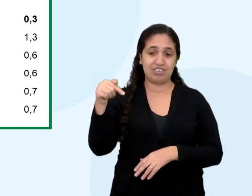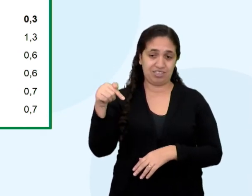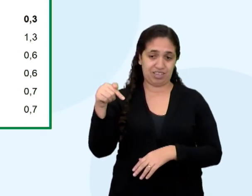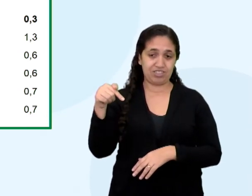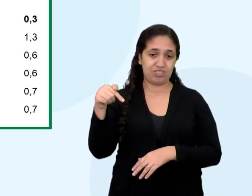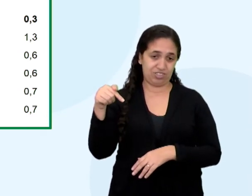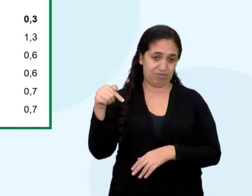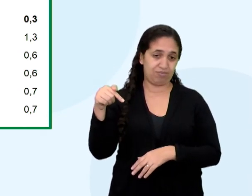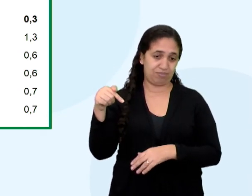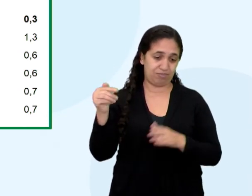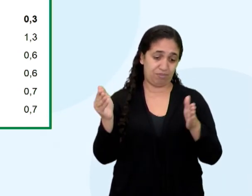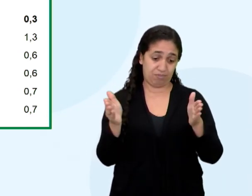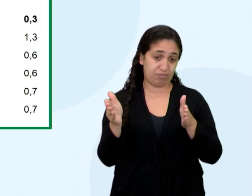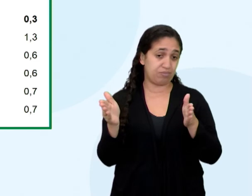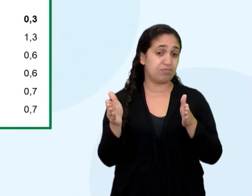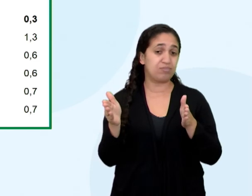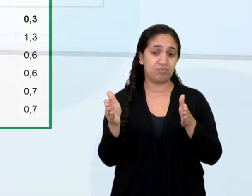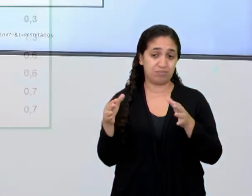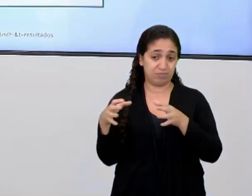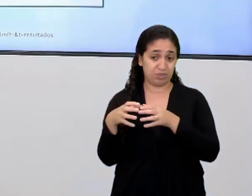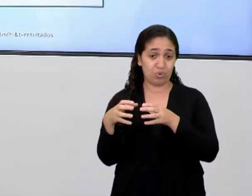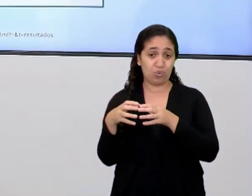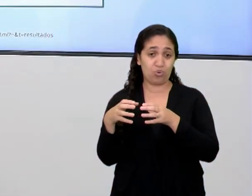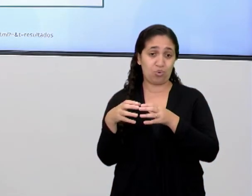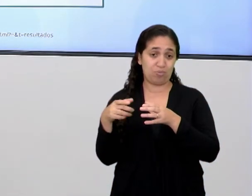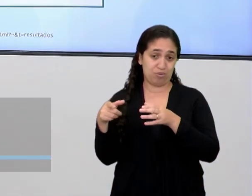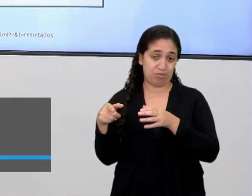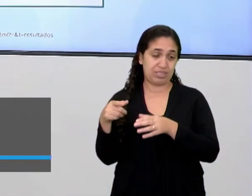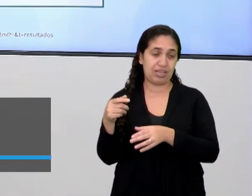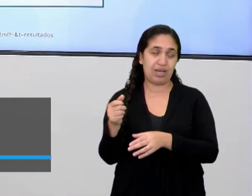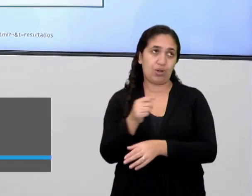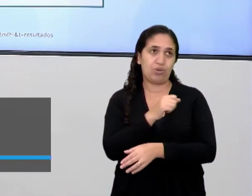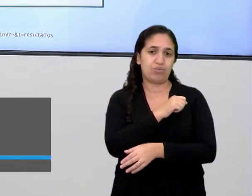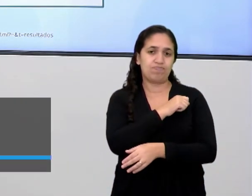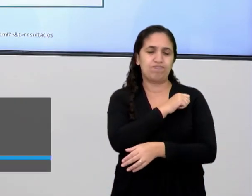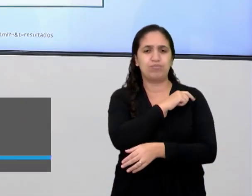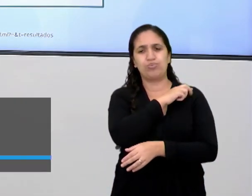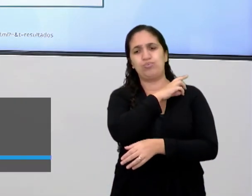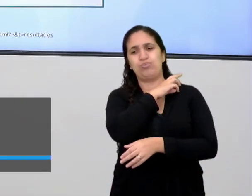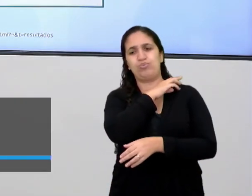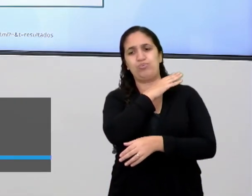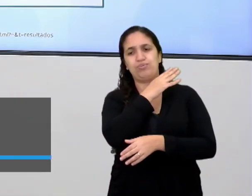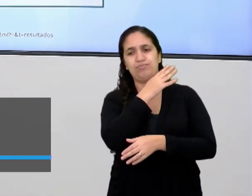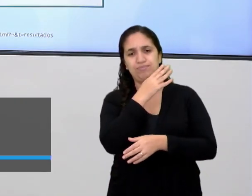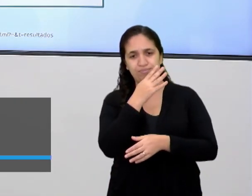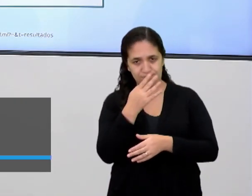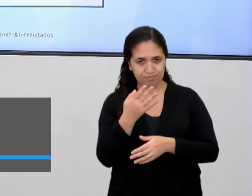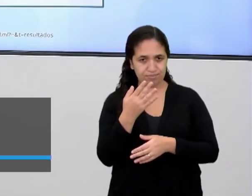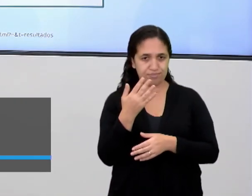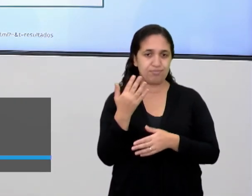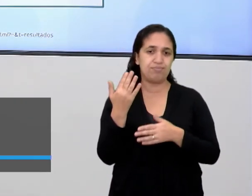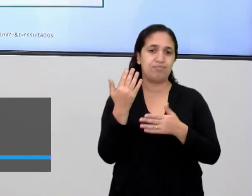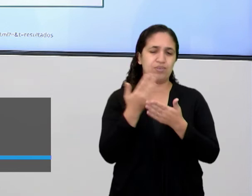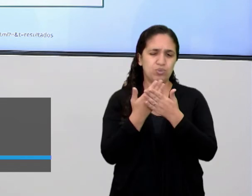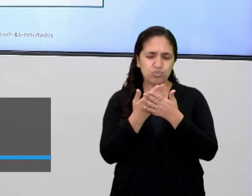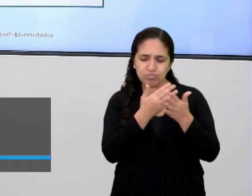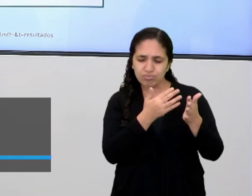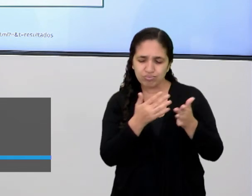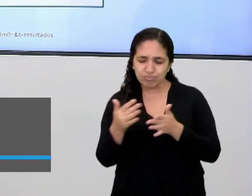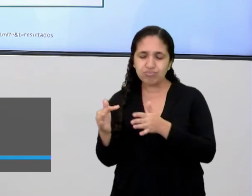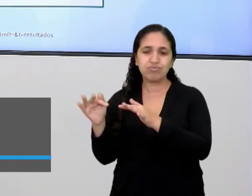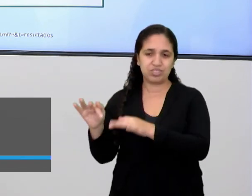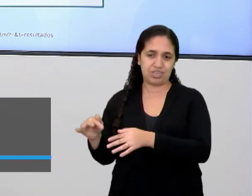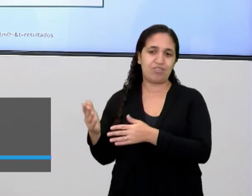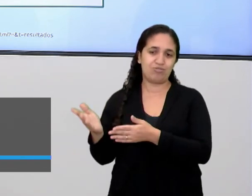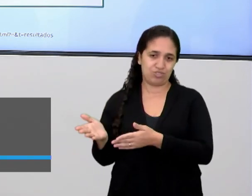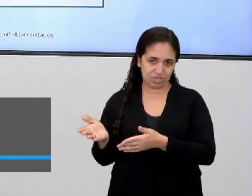está considerando aí o pessoal que está terminando, né, os anos finais, né, do nono ano em